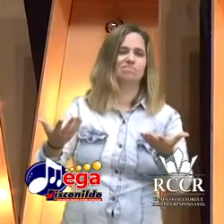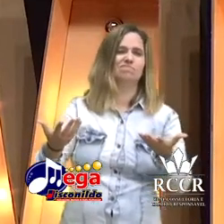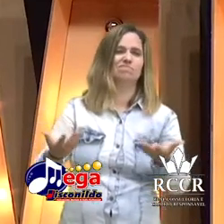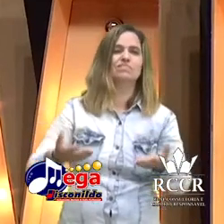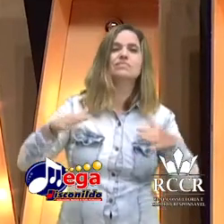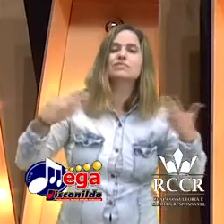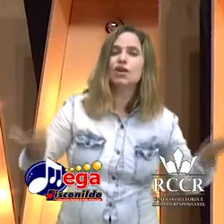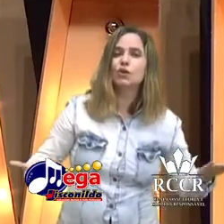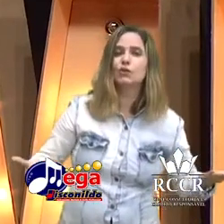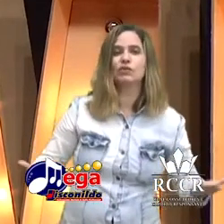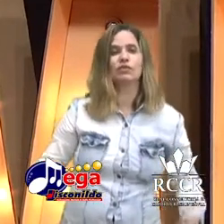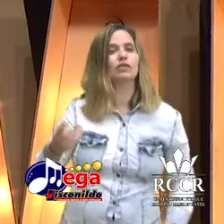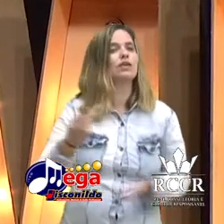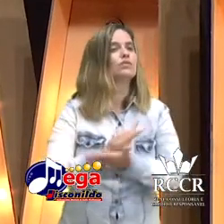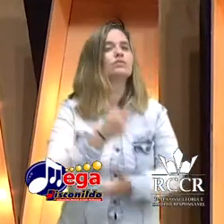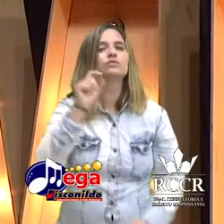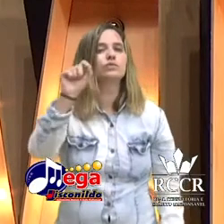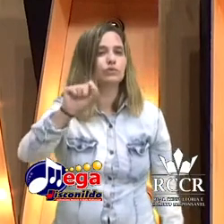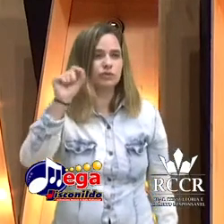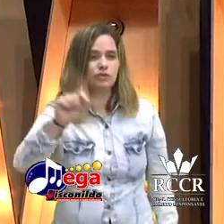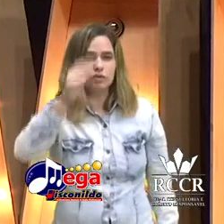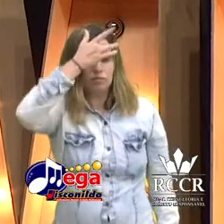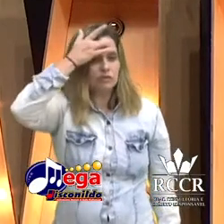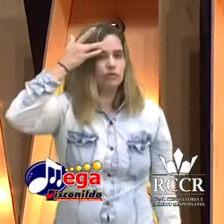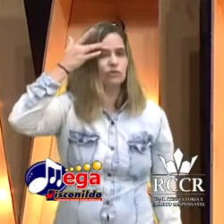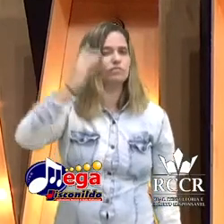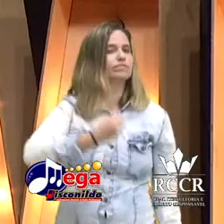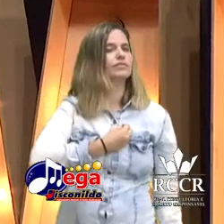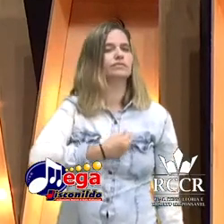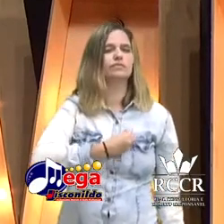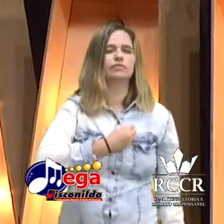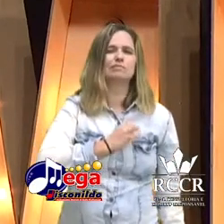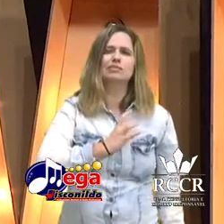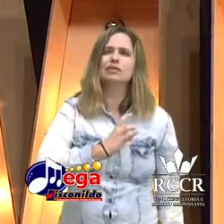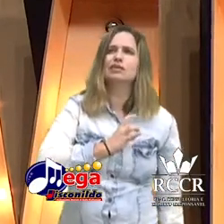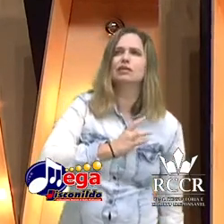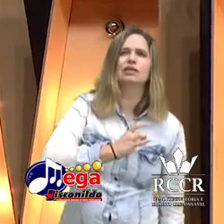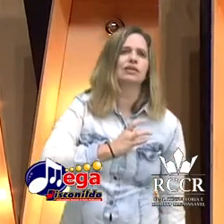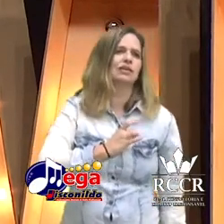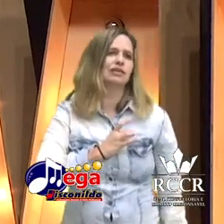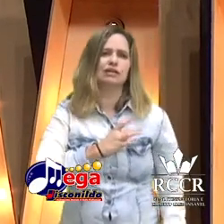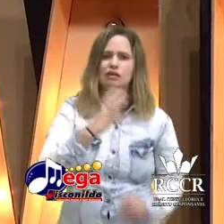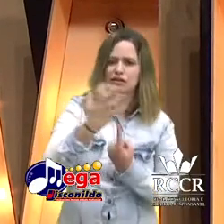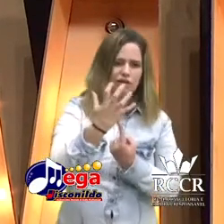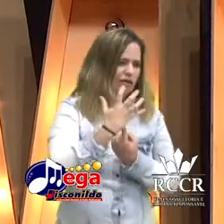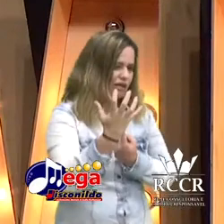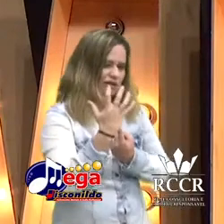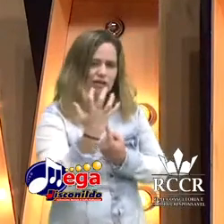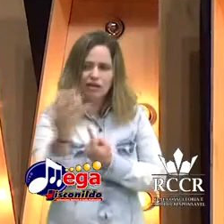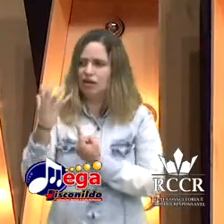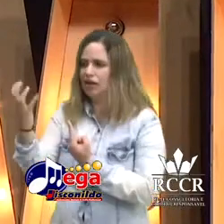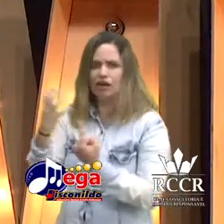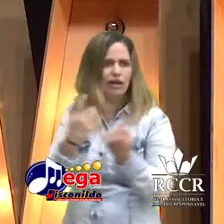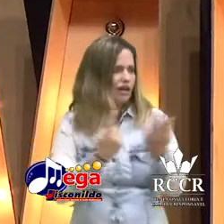acontece? As pessoas estão ficando com medo da vida. As pessoas estão se sentindo ameaçadas. As pessoas não podem ser elas